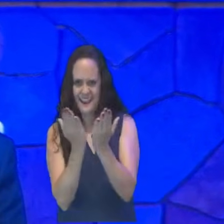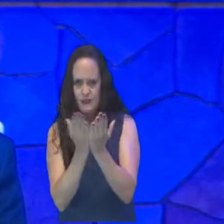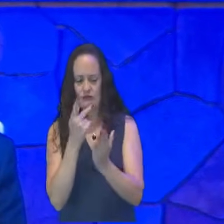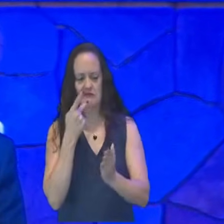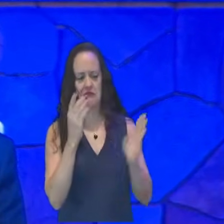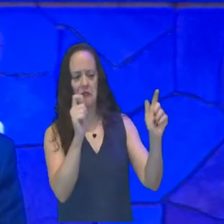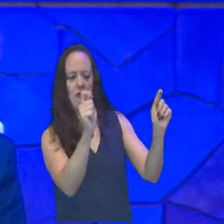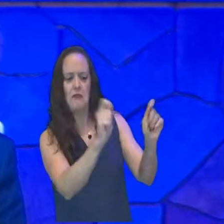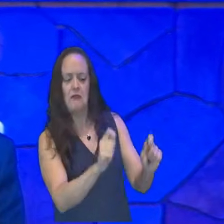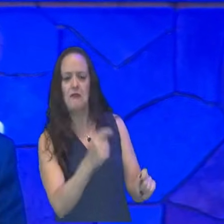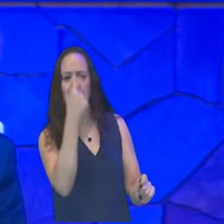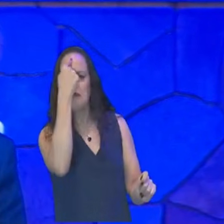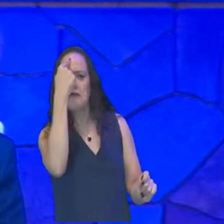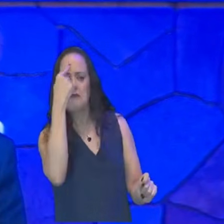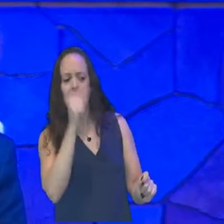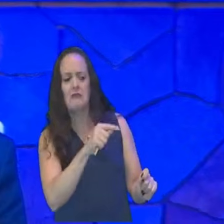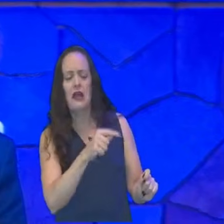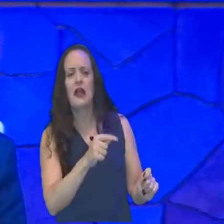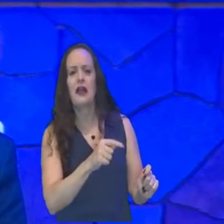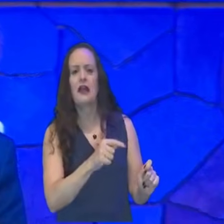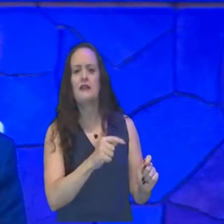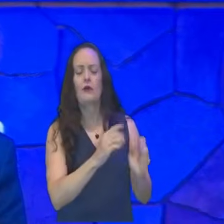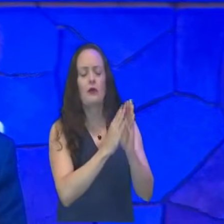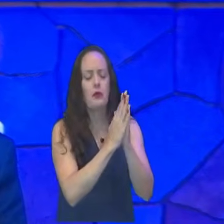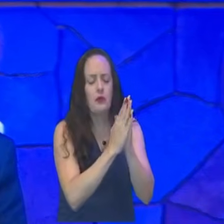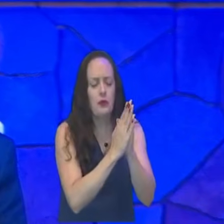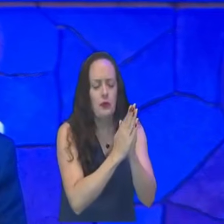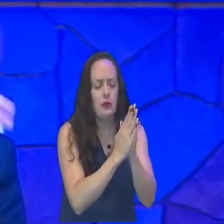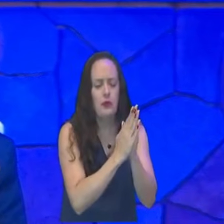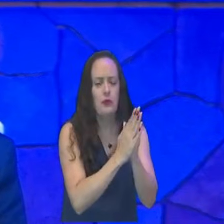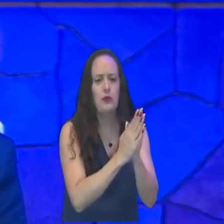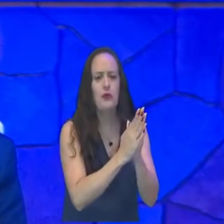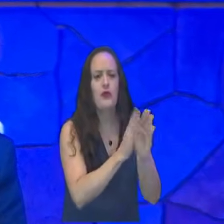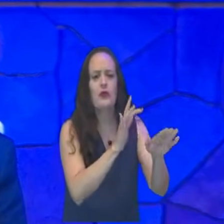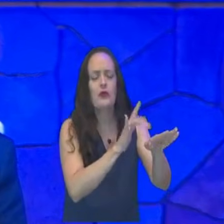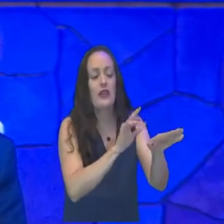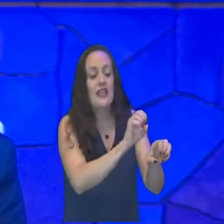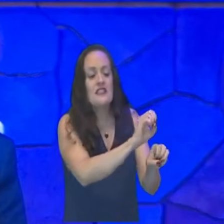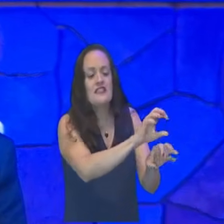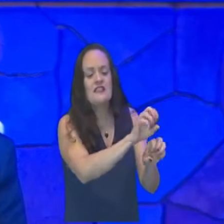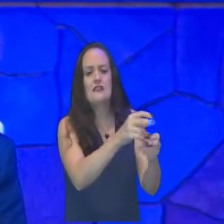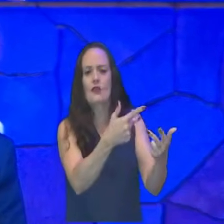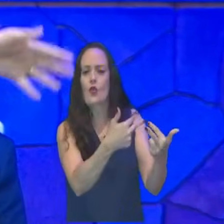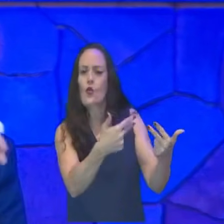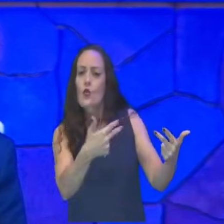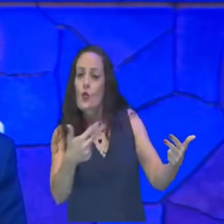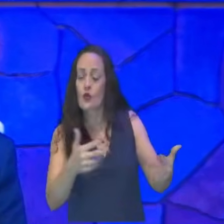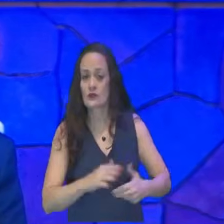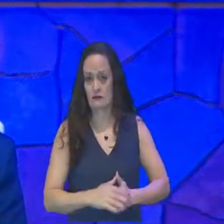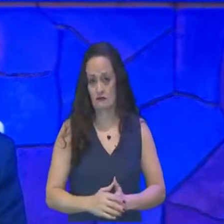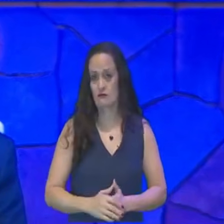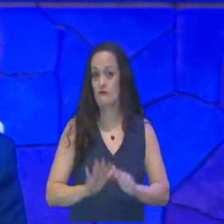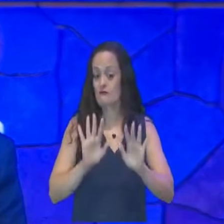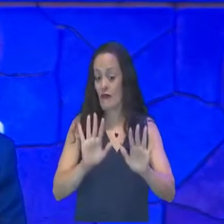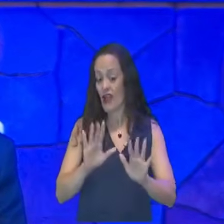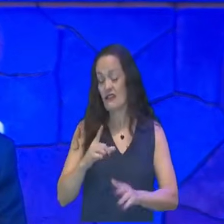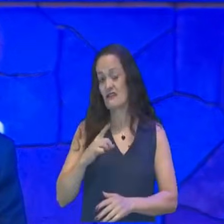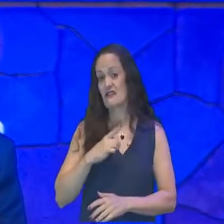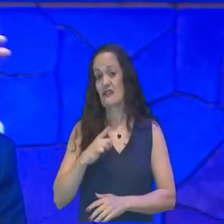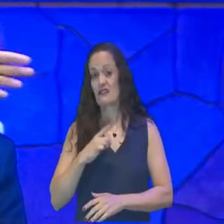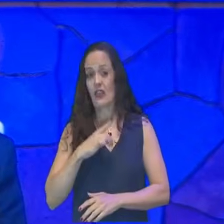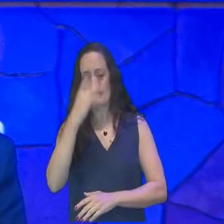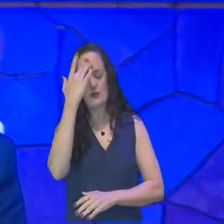eles são utilizados para trazer memória ou de modo muito catequético de ensinar alguma coisa. E claro, tem aqueles ramos que têm a sua